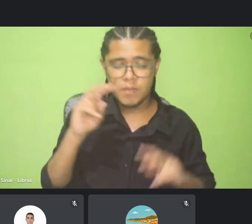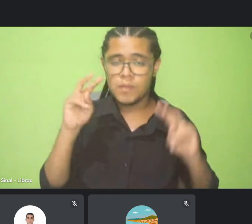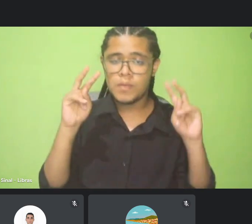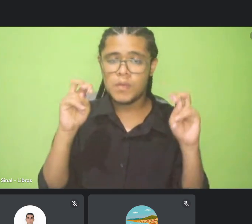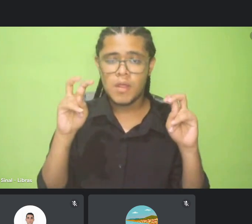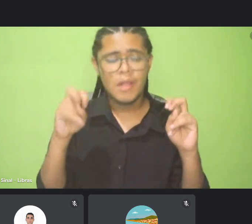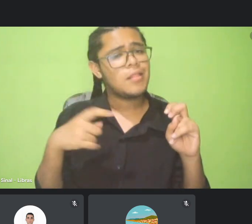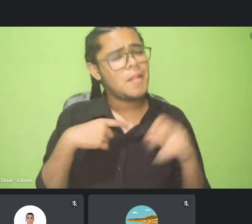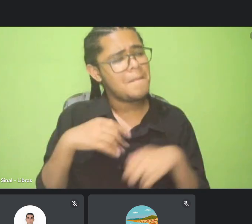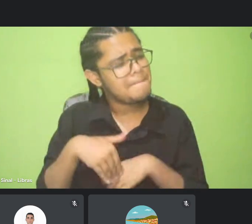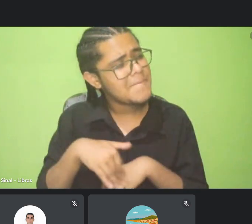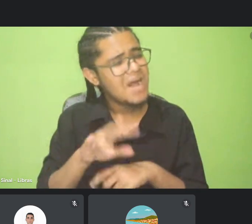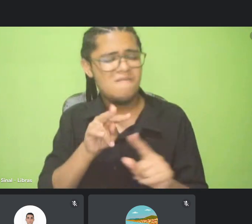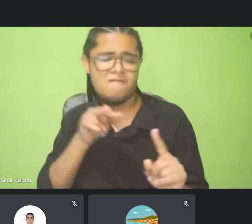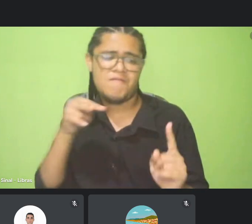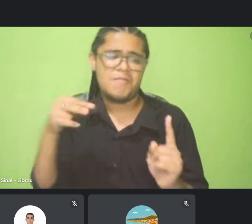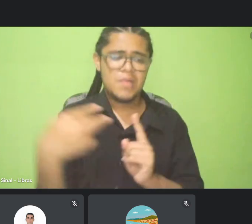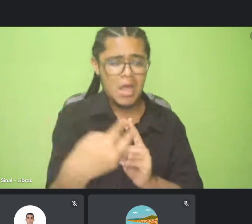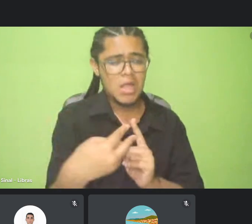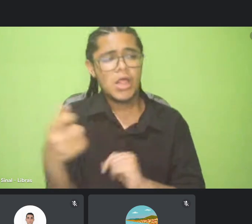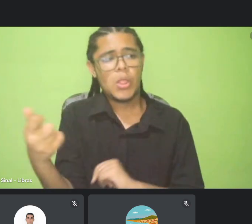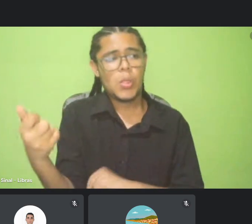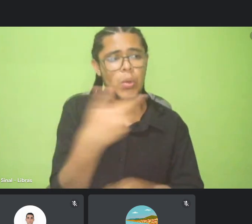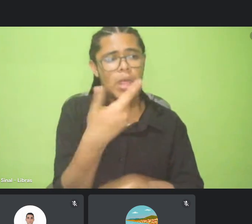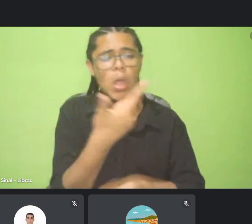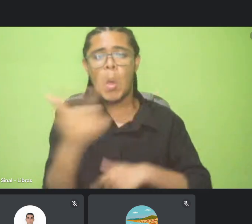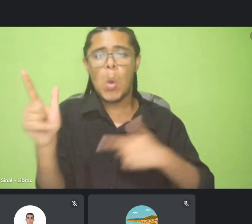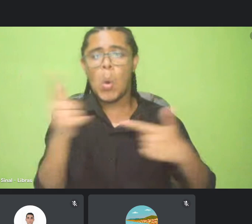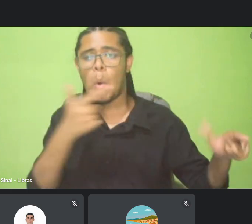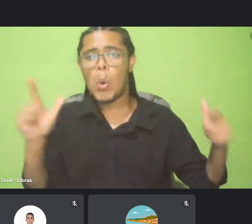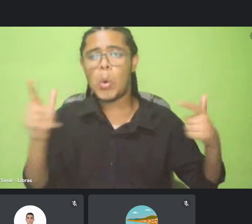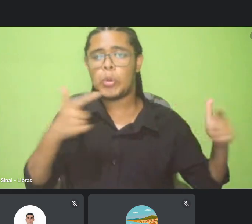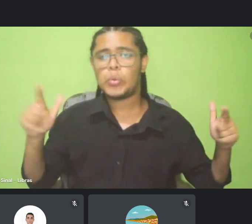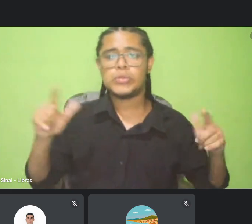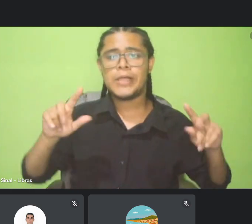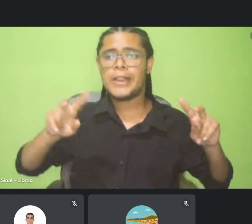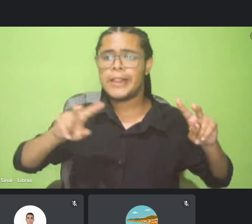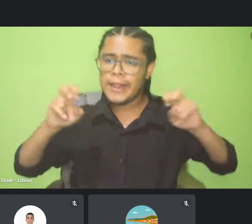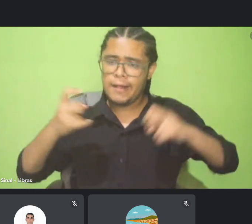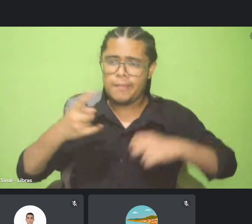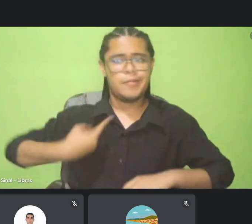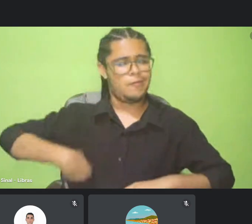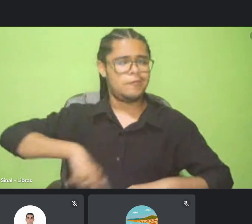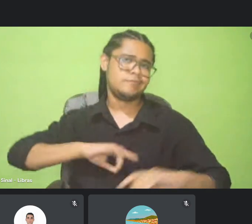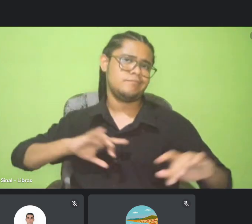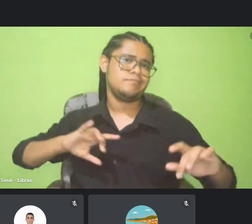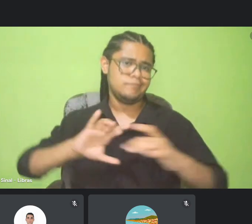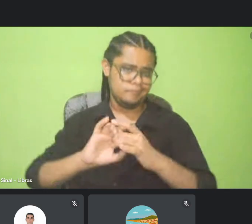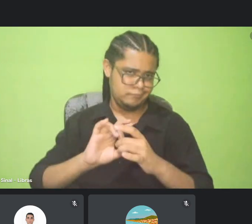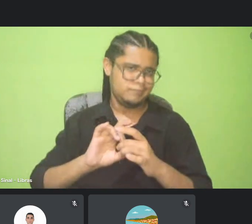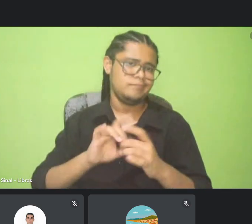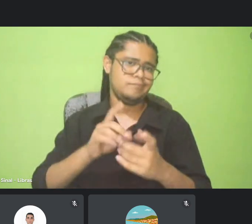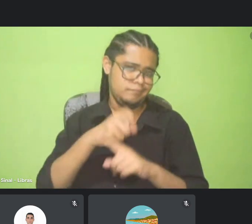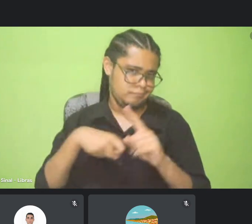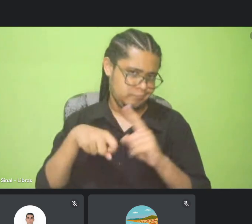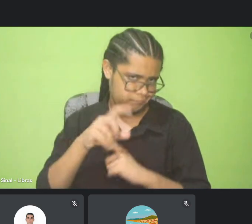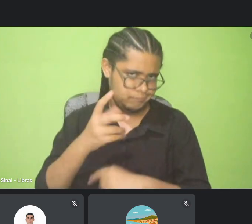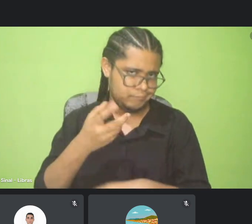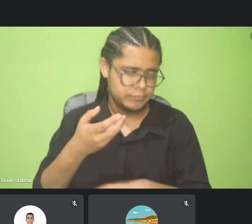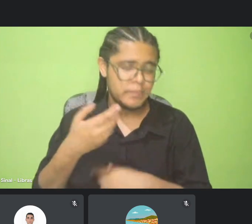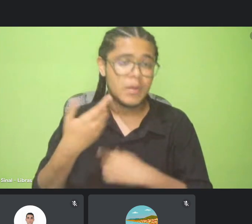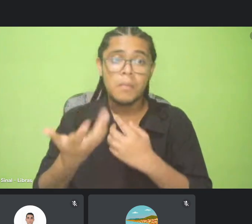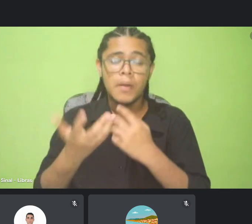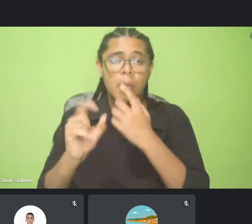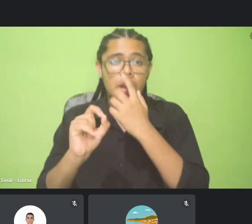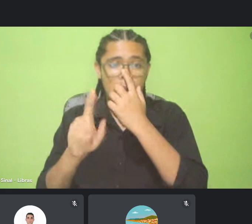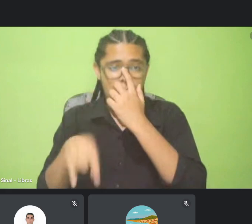visibilidade do que talvez outros, porque a gente está diretamente incluído, é a ponta, direitos humanos é a ponta de tudo